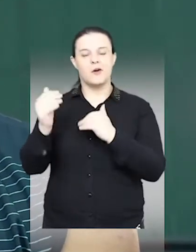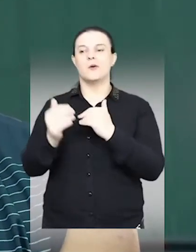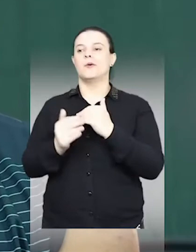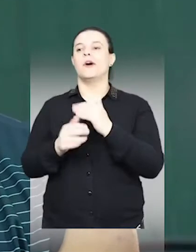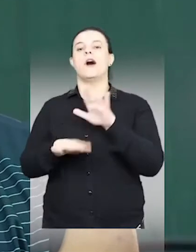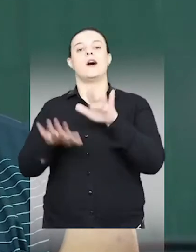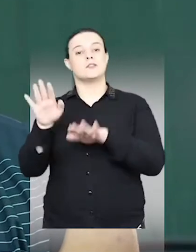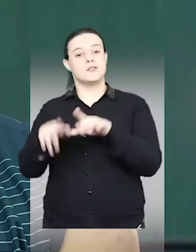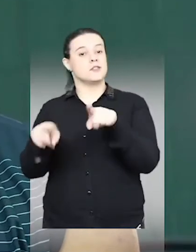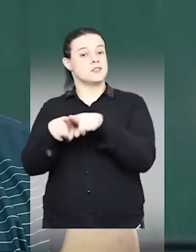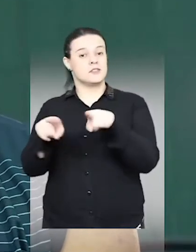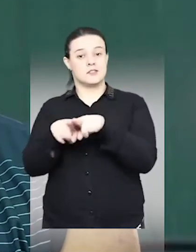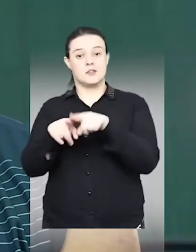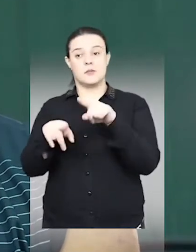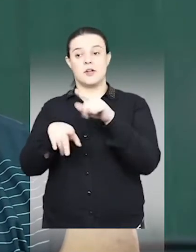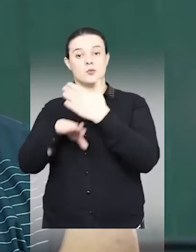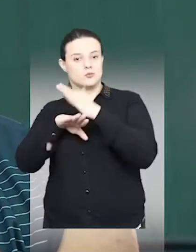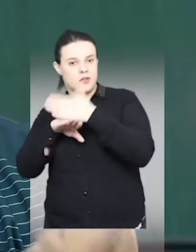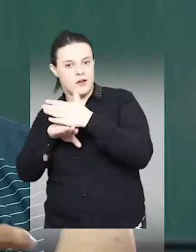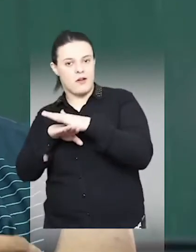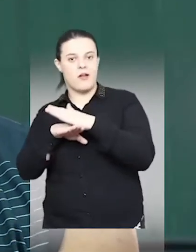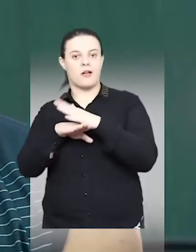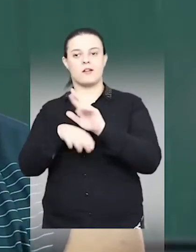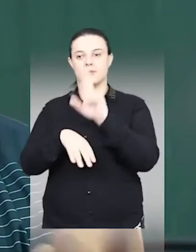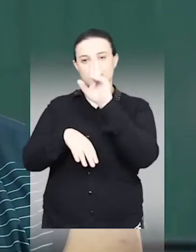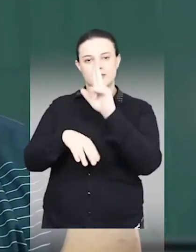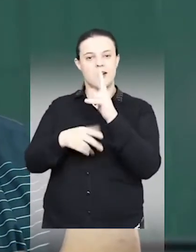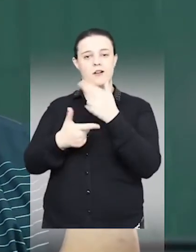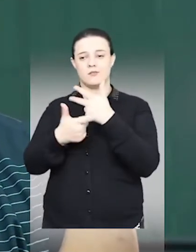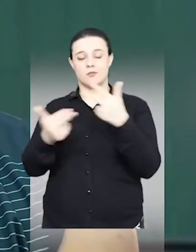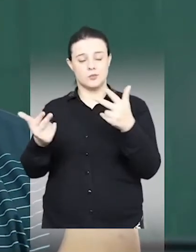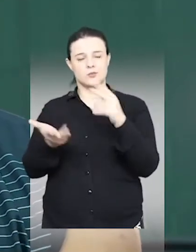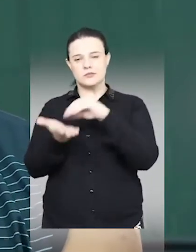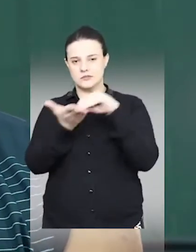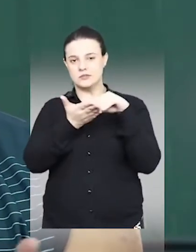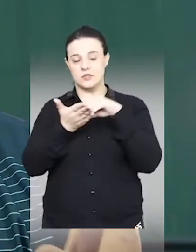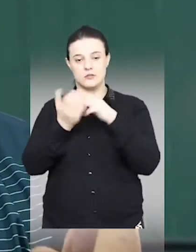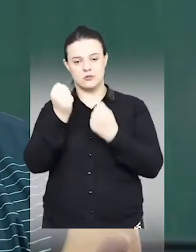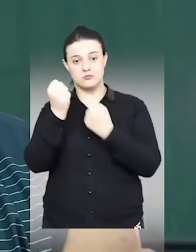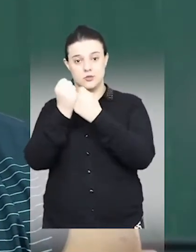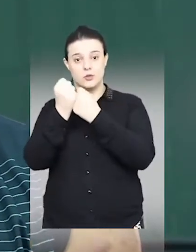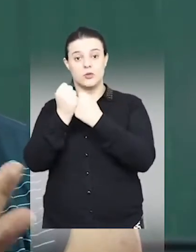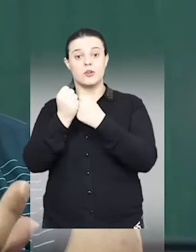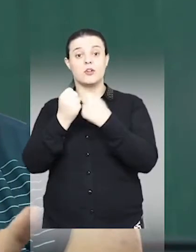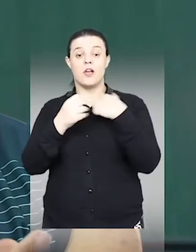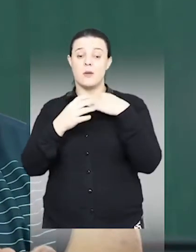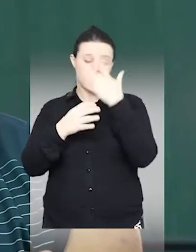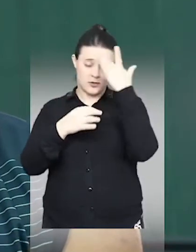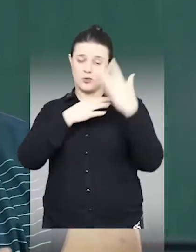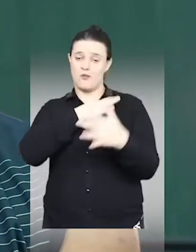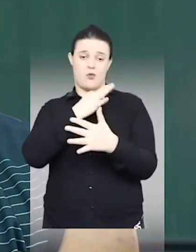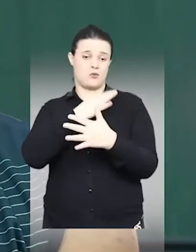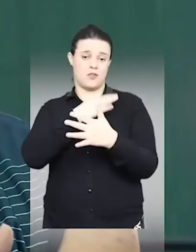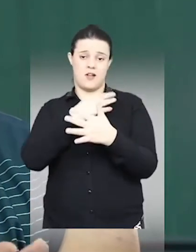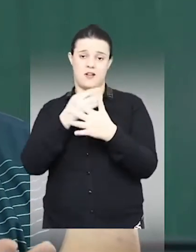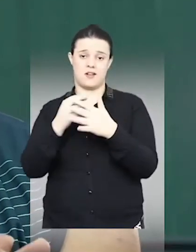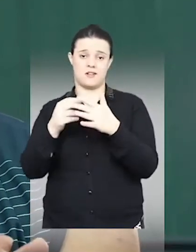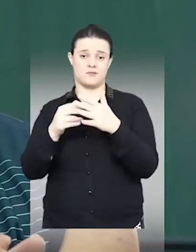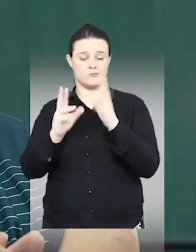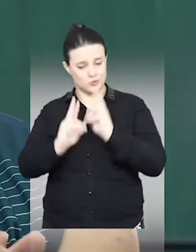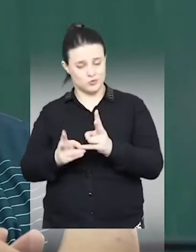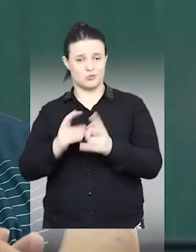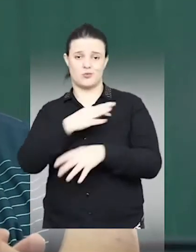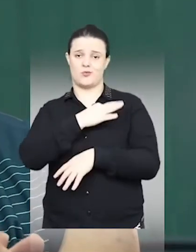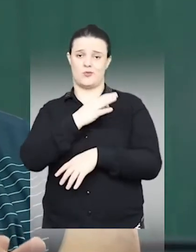muitas vezes os técnicos, quem comanda treino, e é tudo muito à base do voluntariado ainda